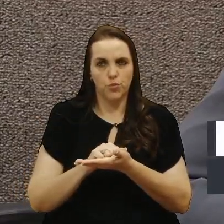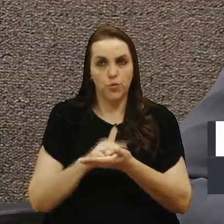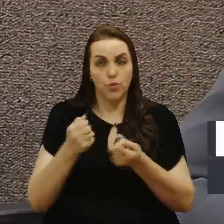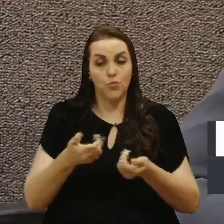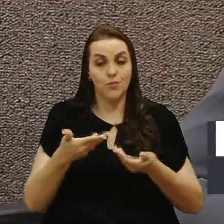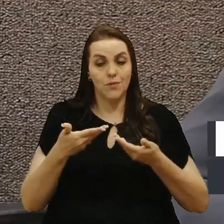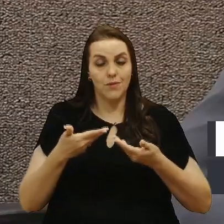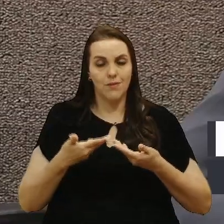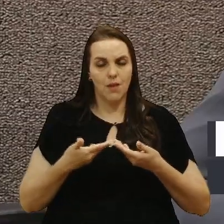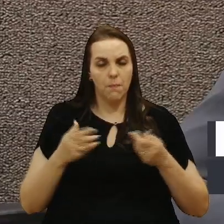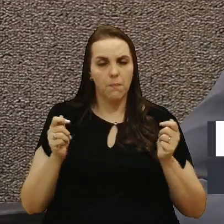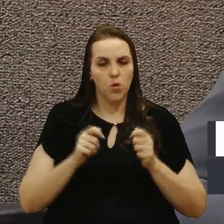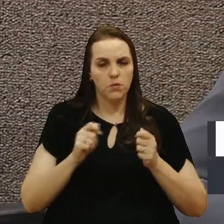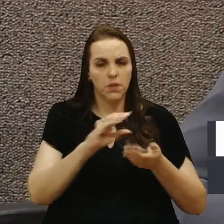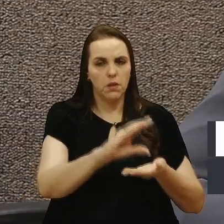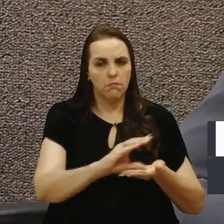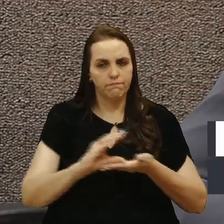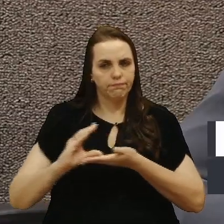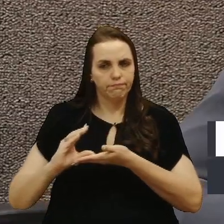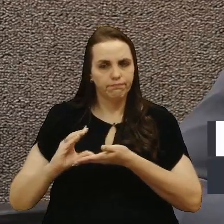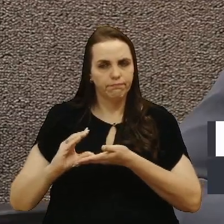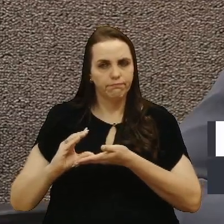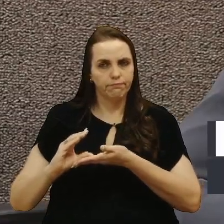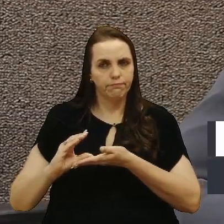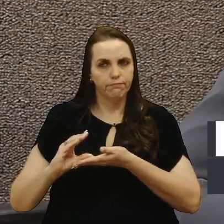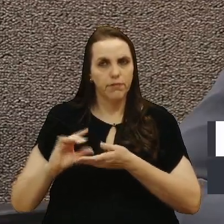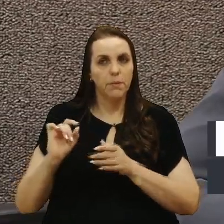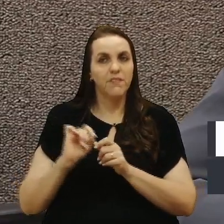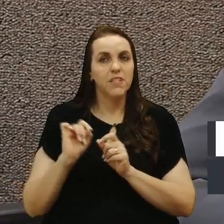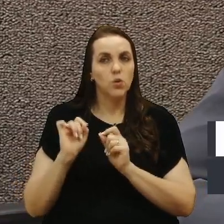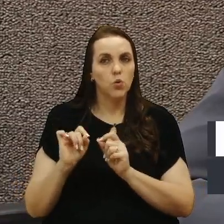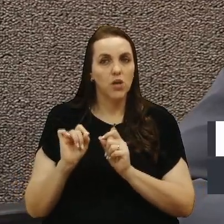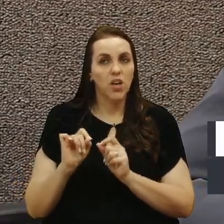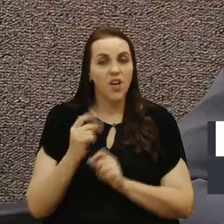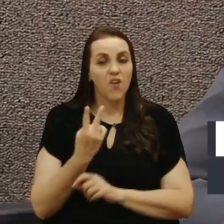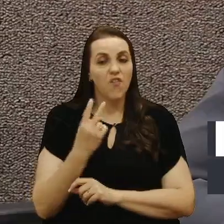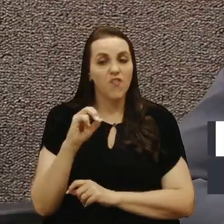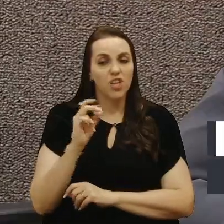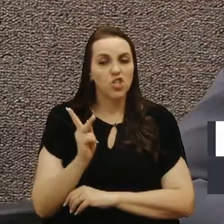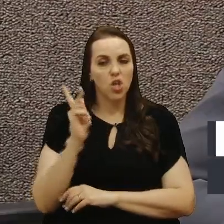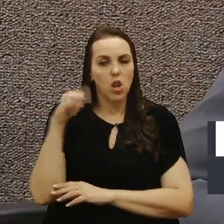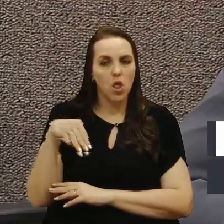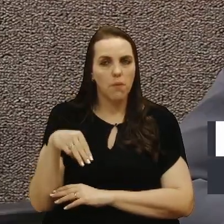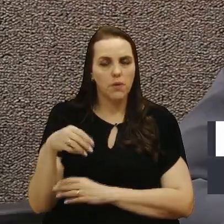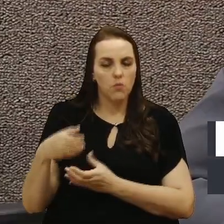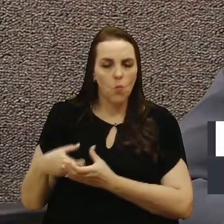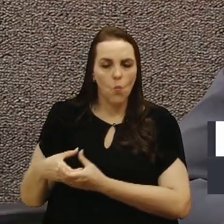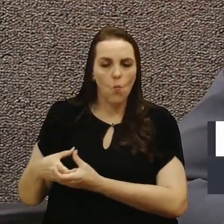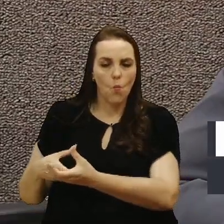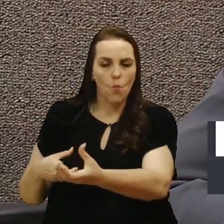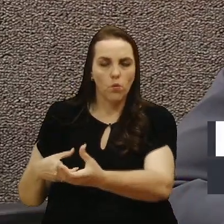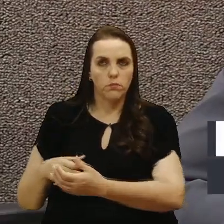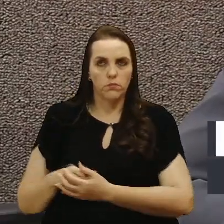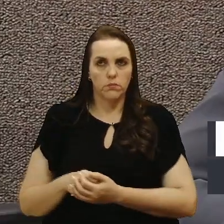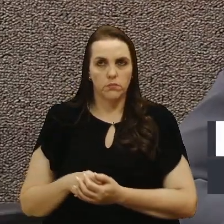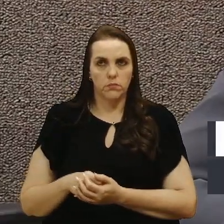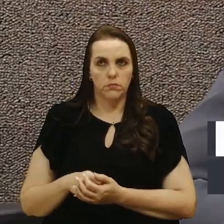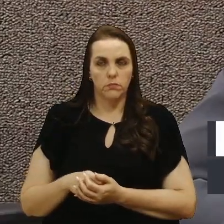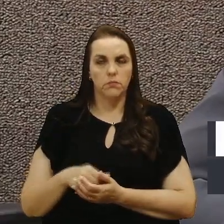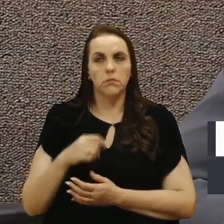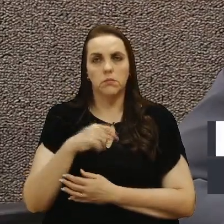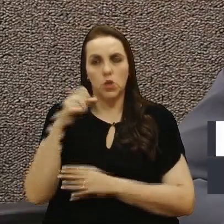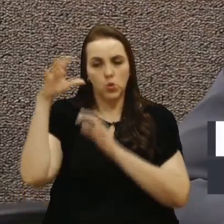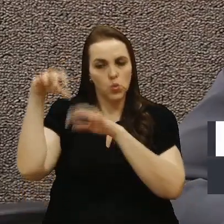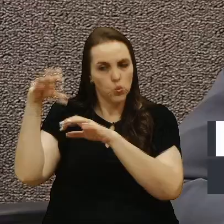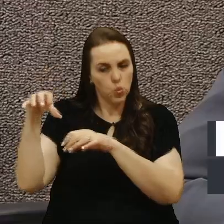conceda recursos para 20 quilômetros de saneamento pluvial e cloacal,